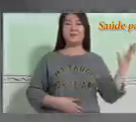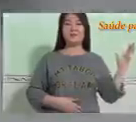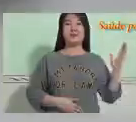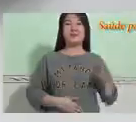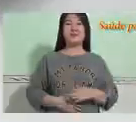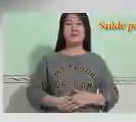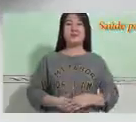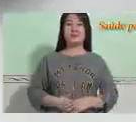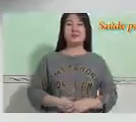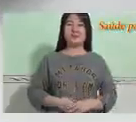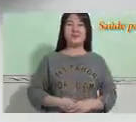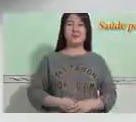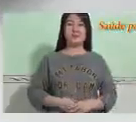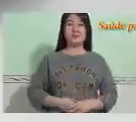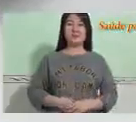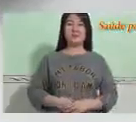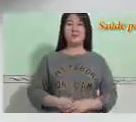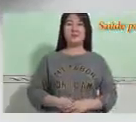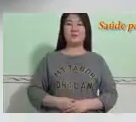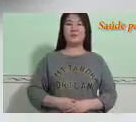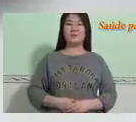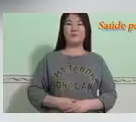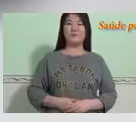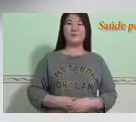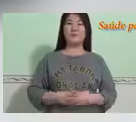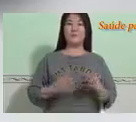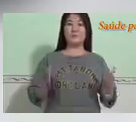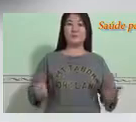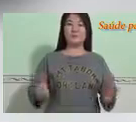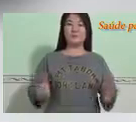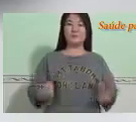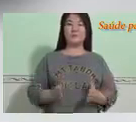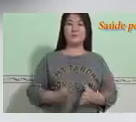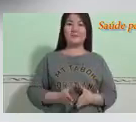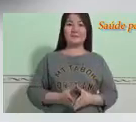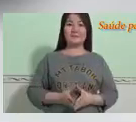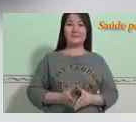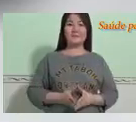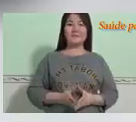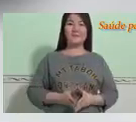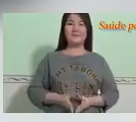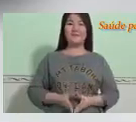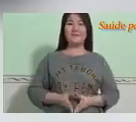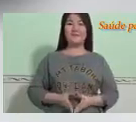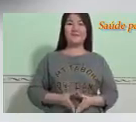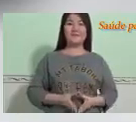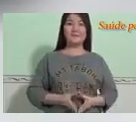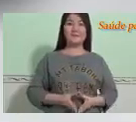INGRIDIENTES. Colocar os ingredientes num pequeno recipiente, misturar bem e levar ao micro